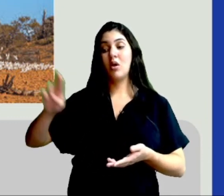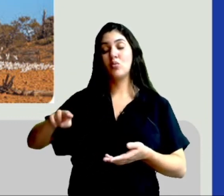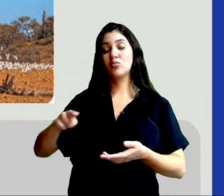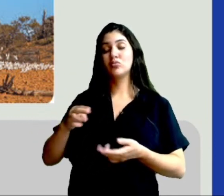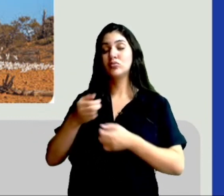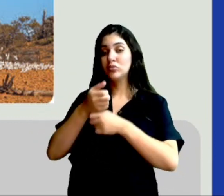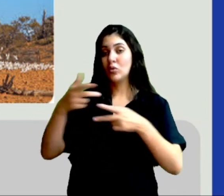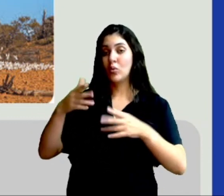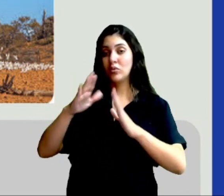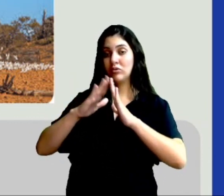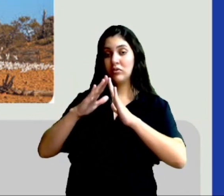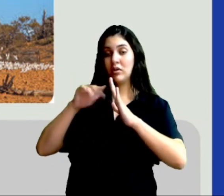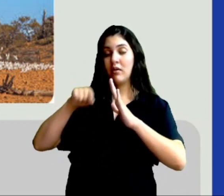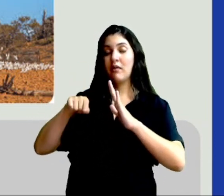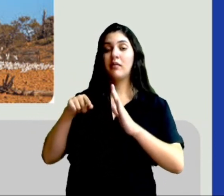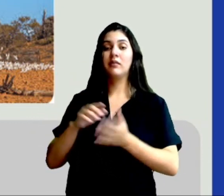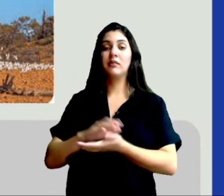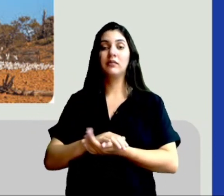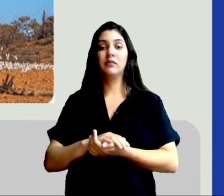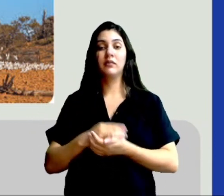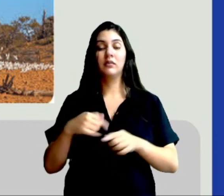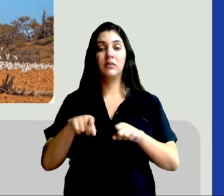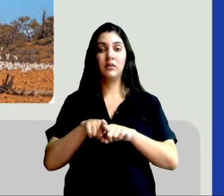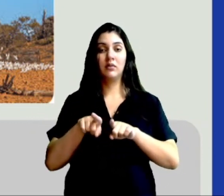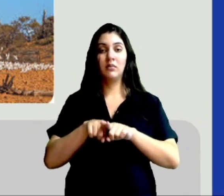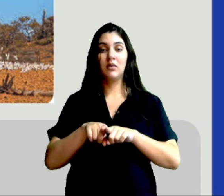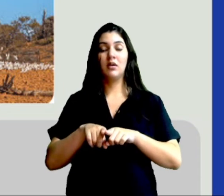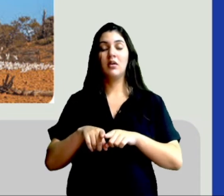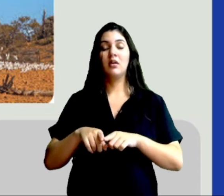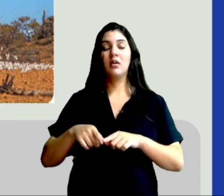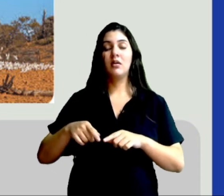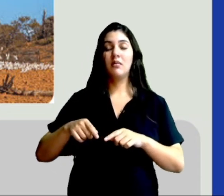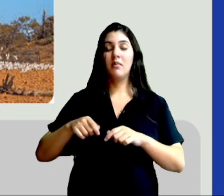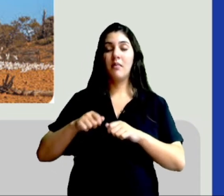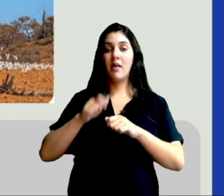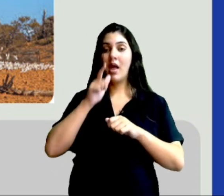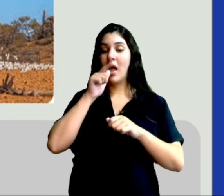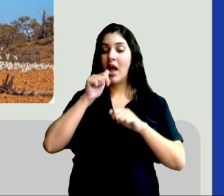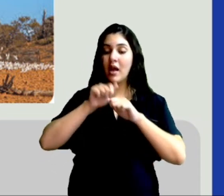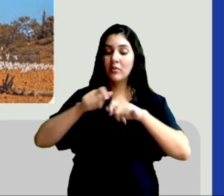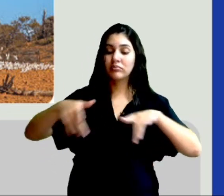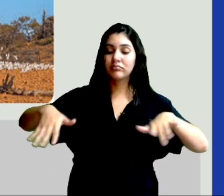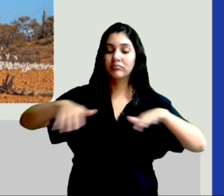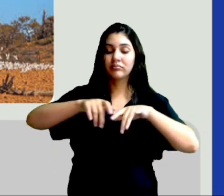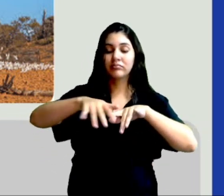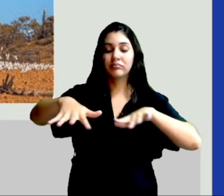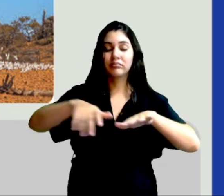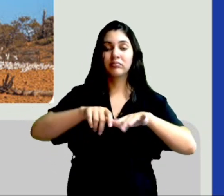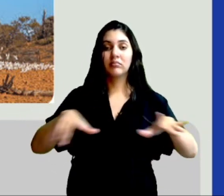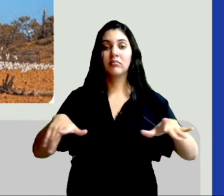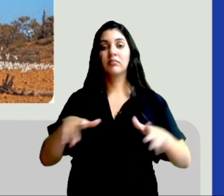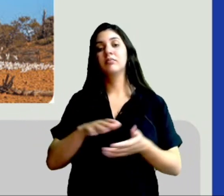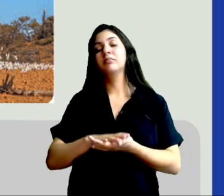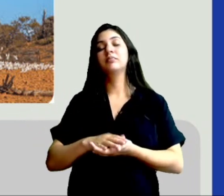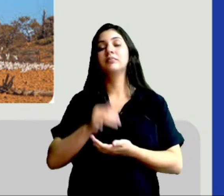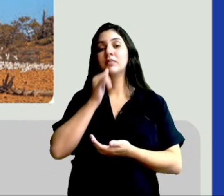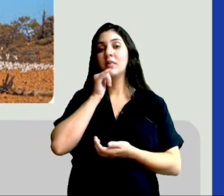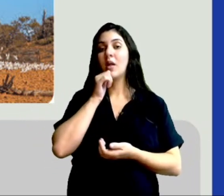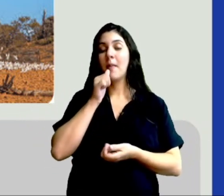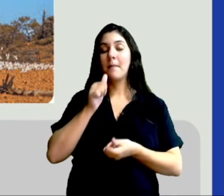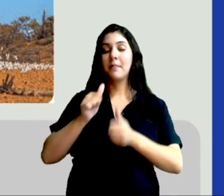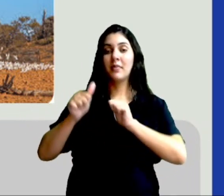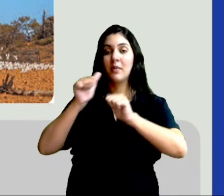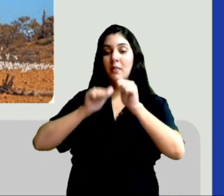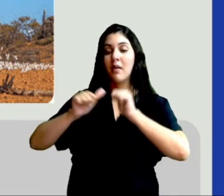e para a irrigação, né? A irrigação para dar beber